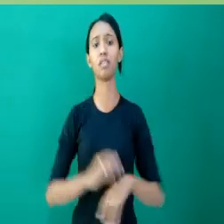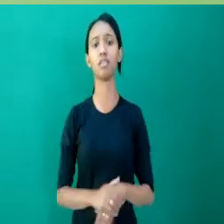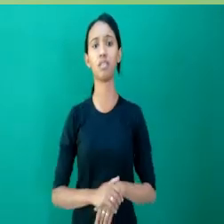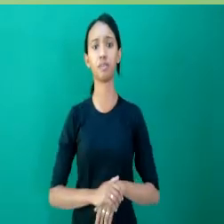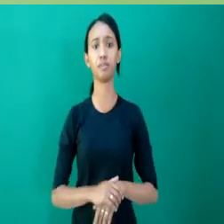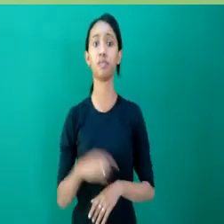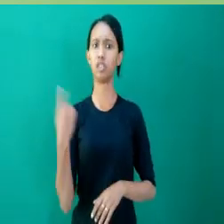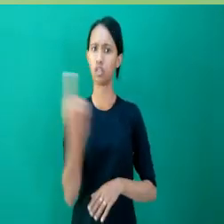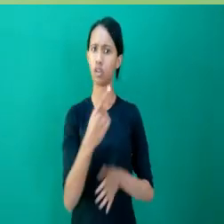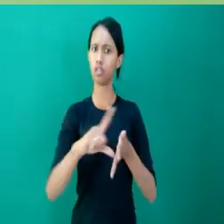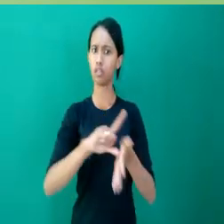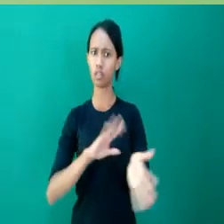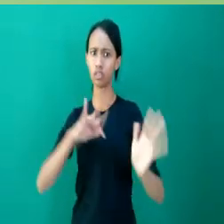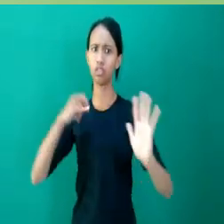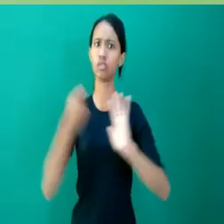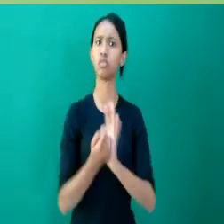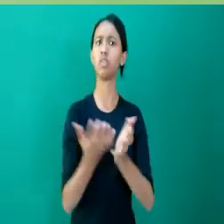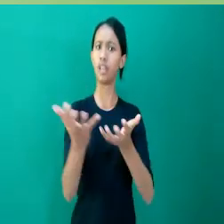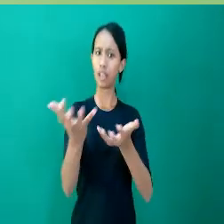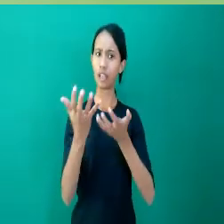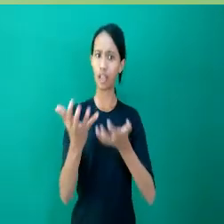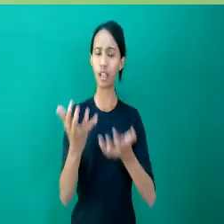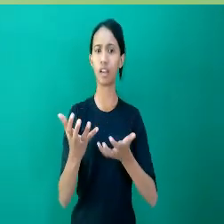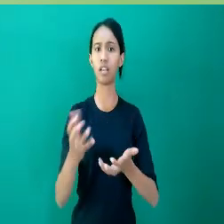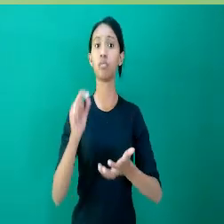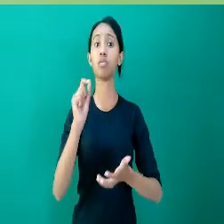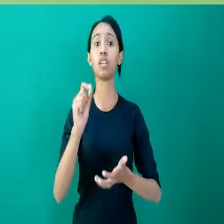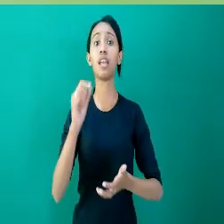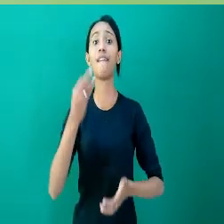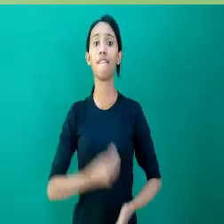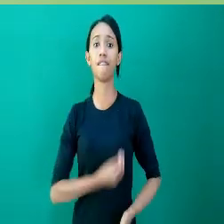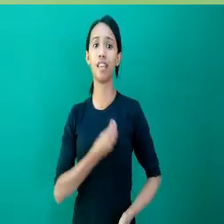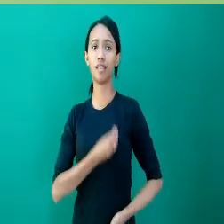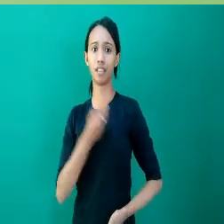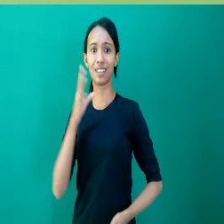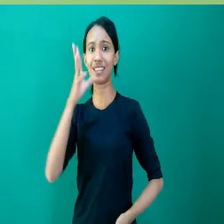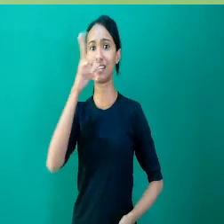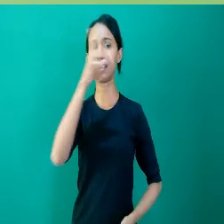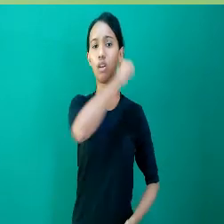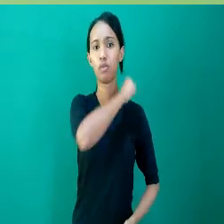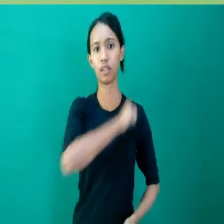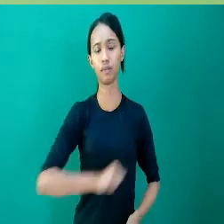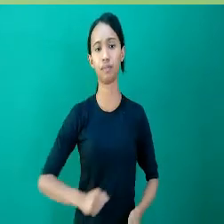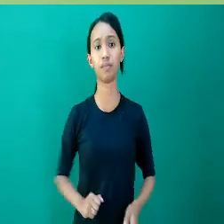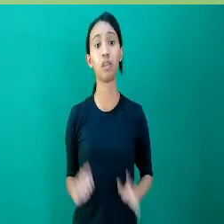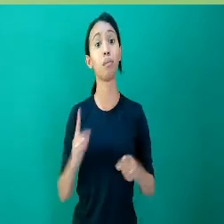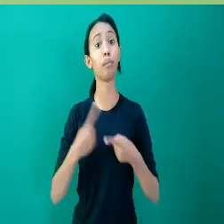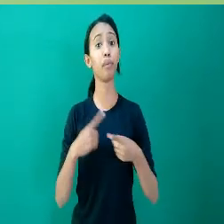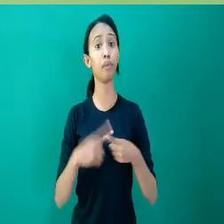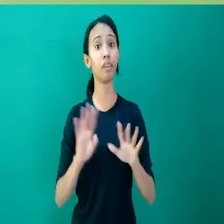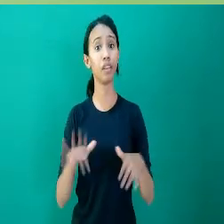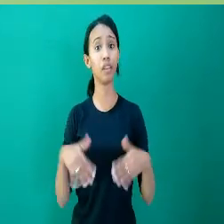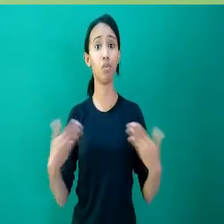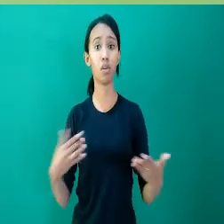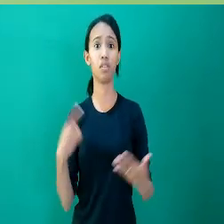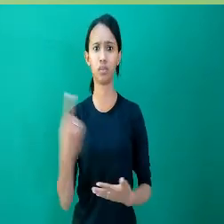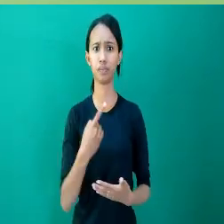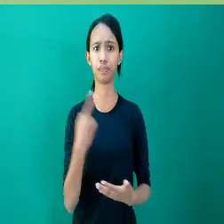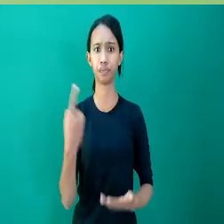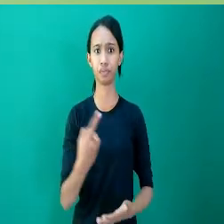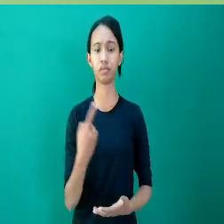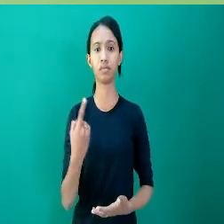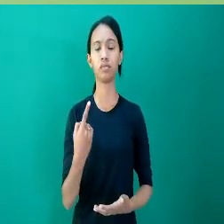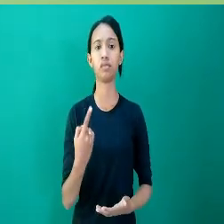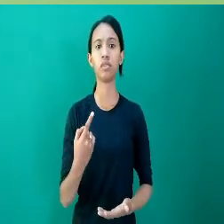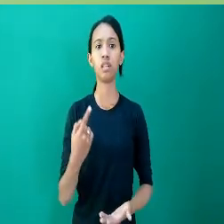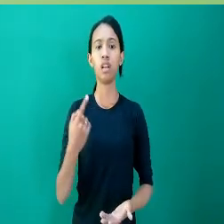nós, antes de tudo, queremos que sejam salvas vidas, porque quando não se cumpre,